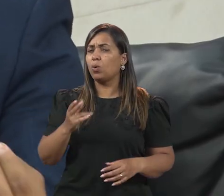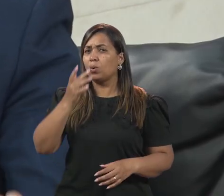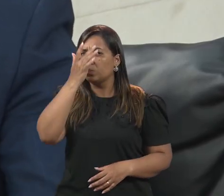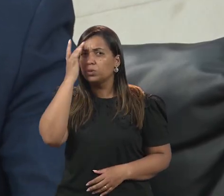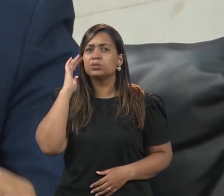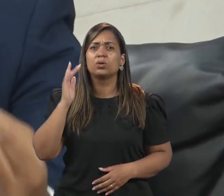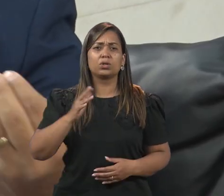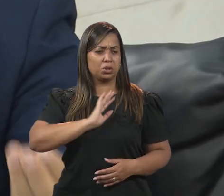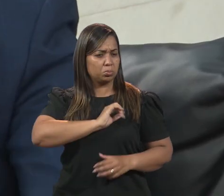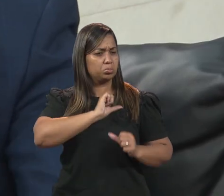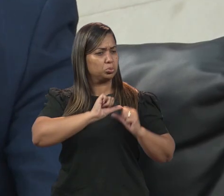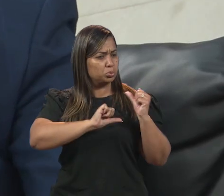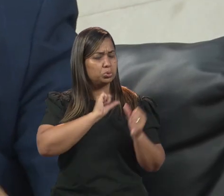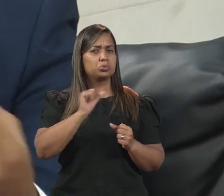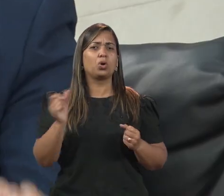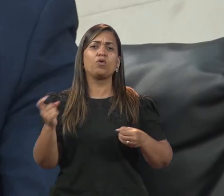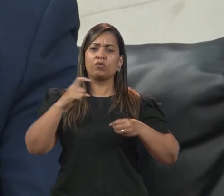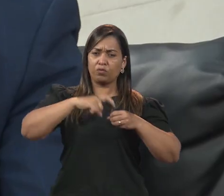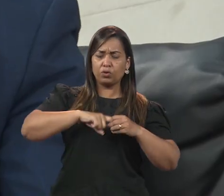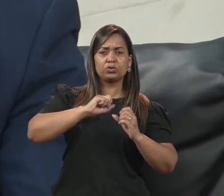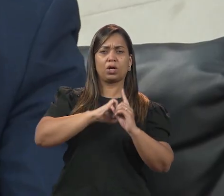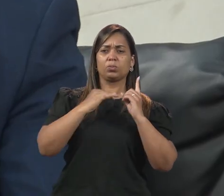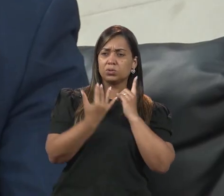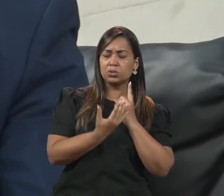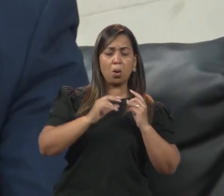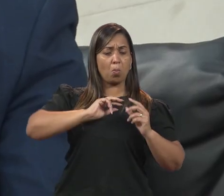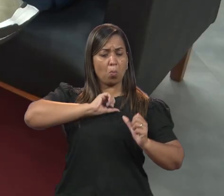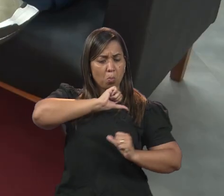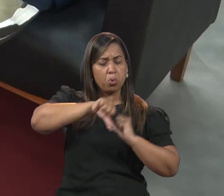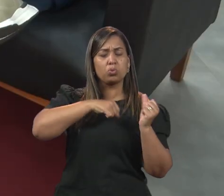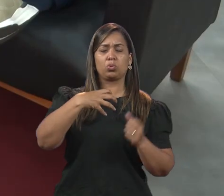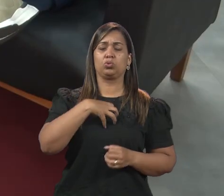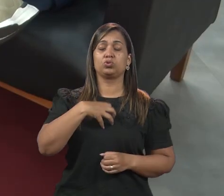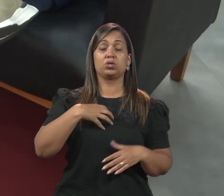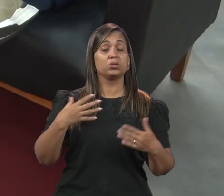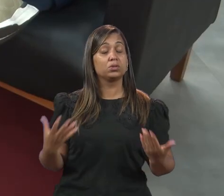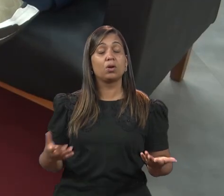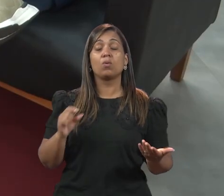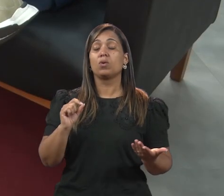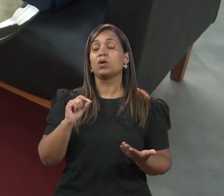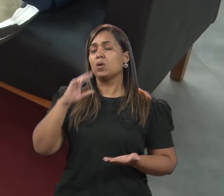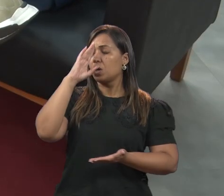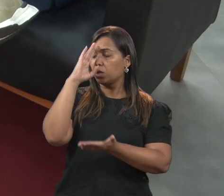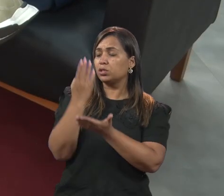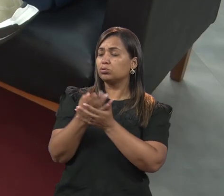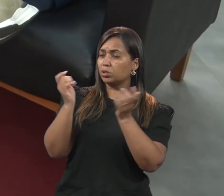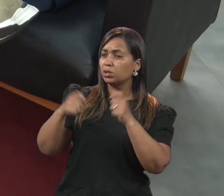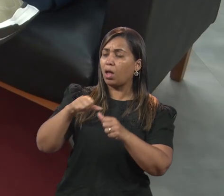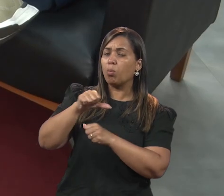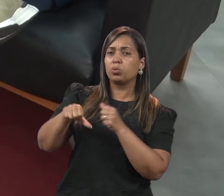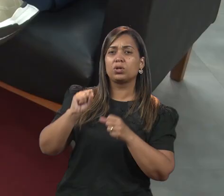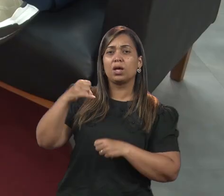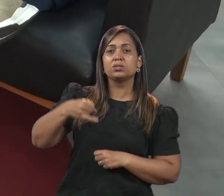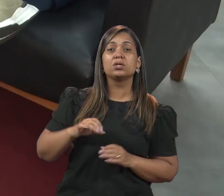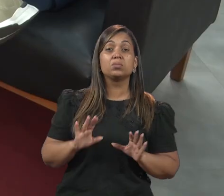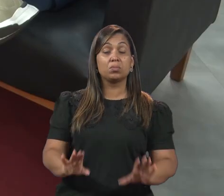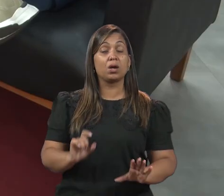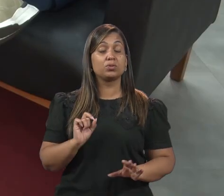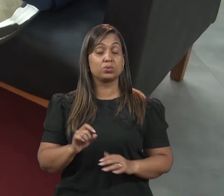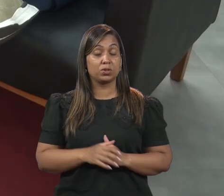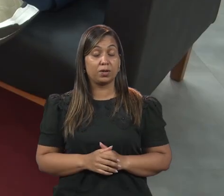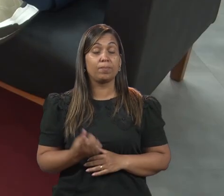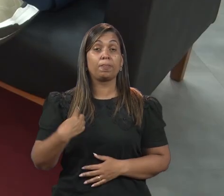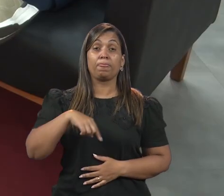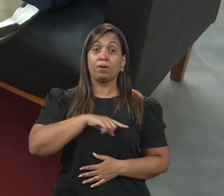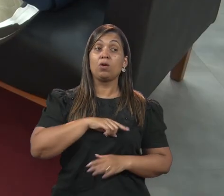fato foram regenerados, voltaram para a sociedade, mudaram o comportamento. Então eu acredito muito no poder de mudança, entende? Mas é claro, temos